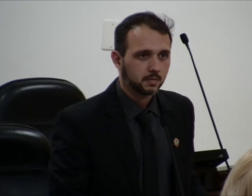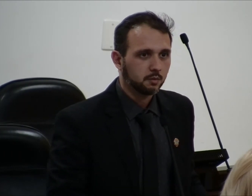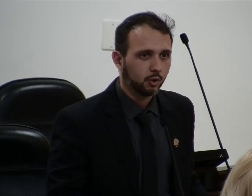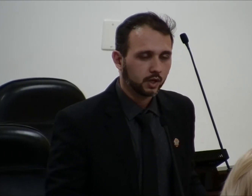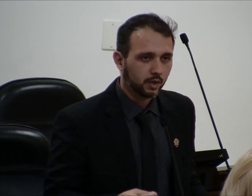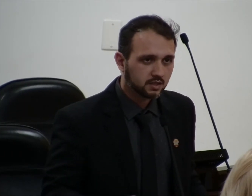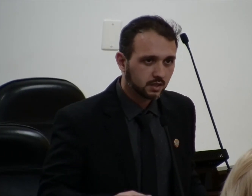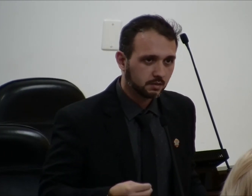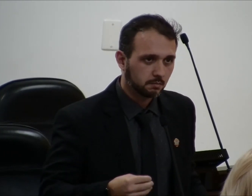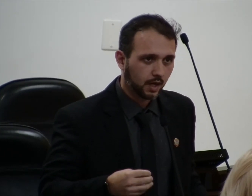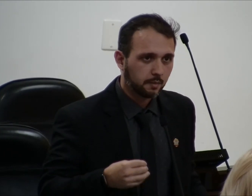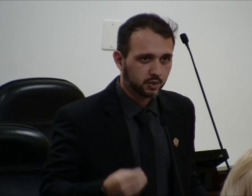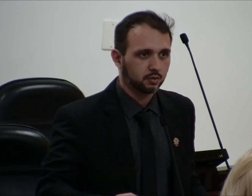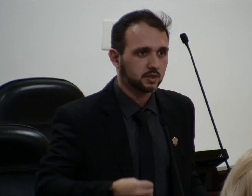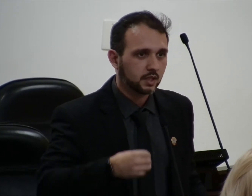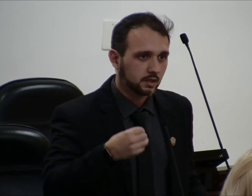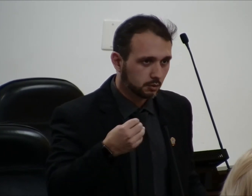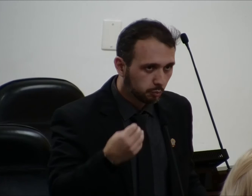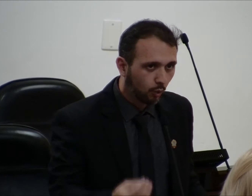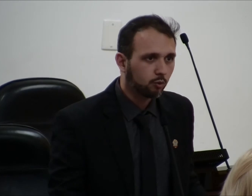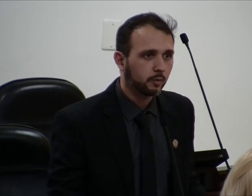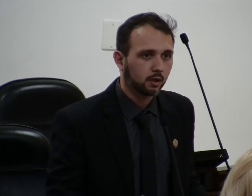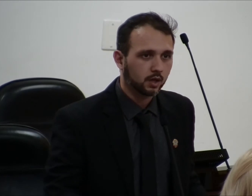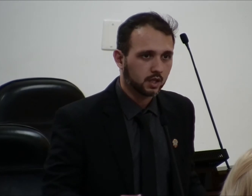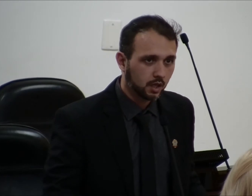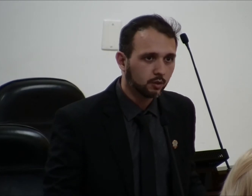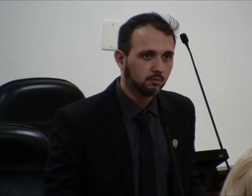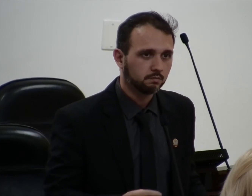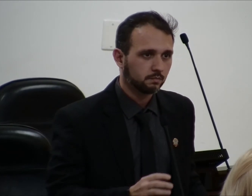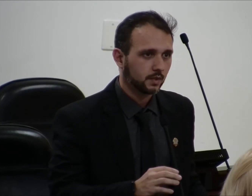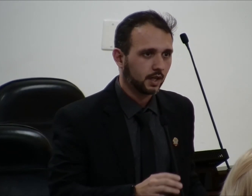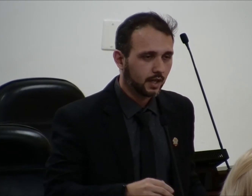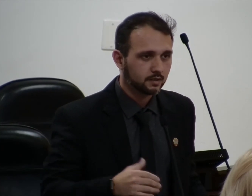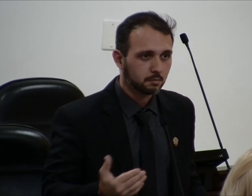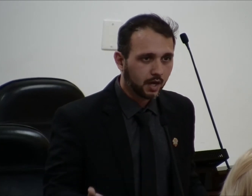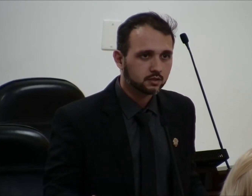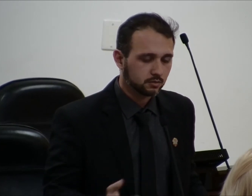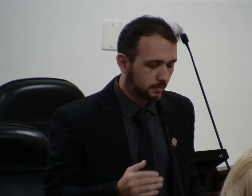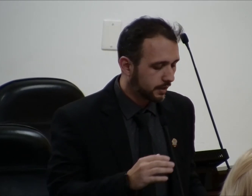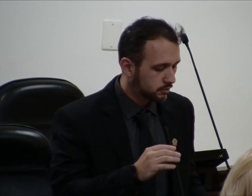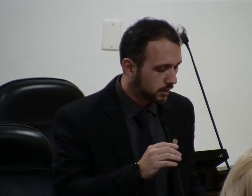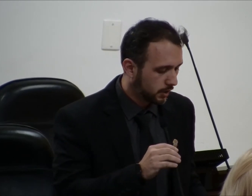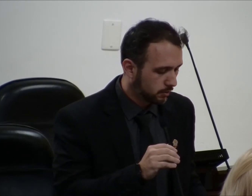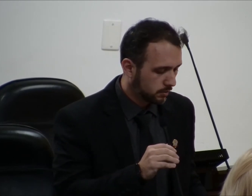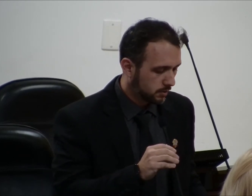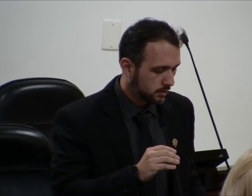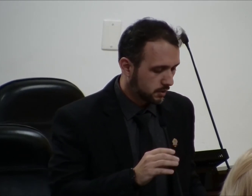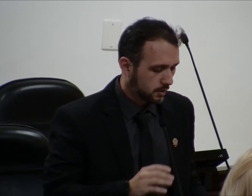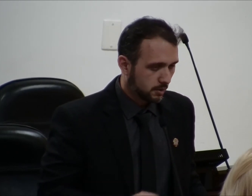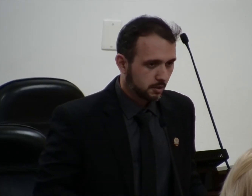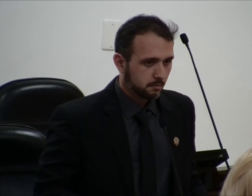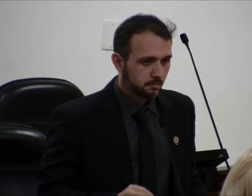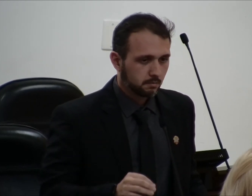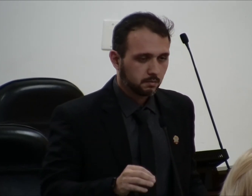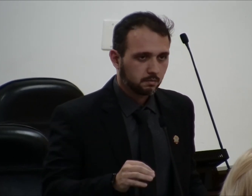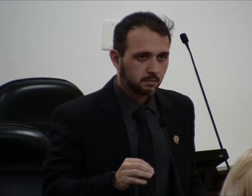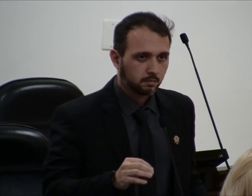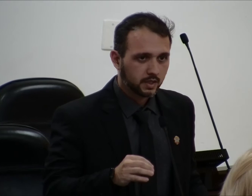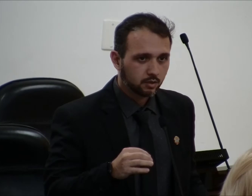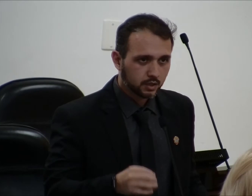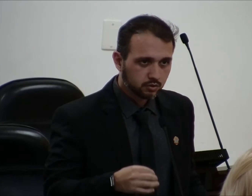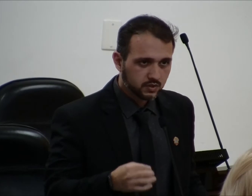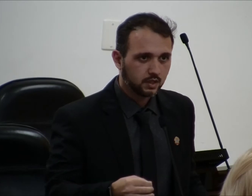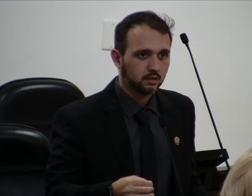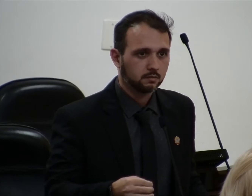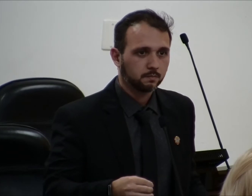técnico, embora eu acho que há pessoas que entendam um pouco melhor que eu, aliás, mais do que eu.